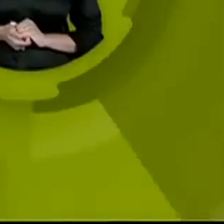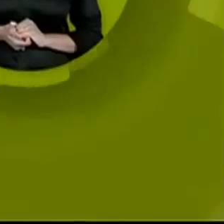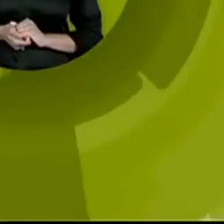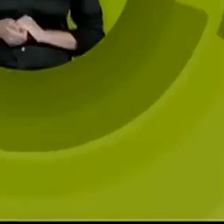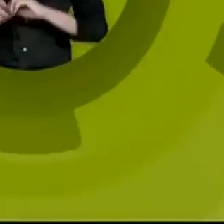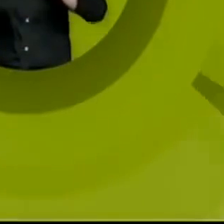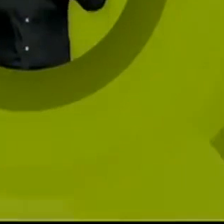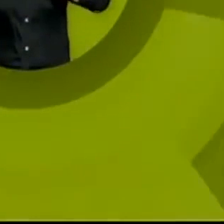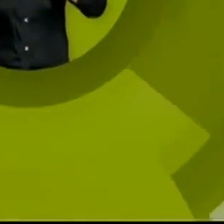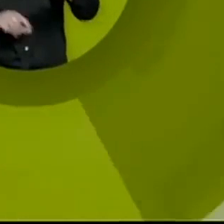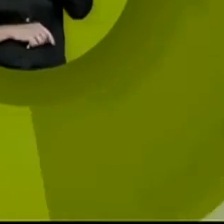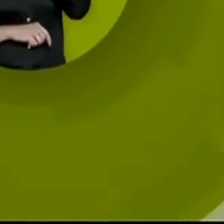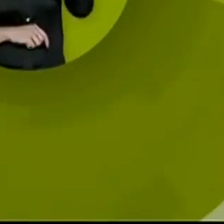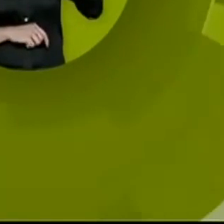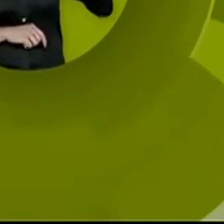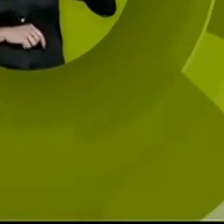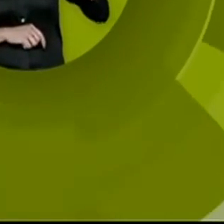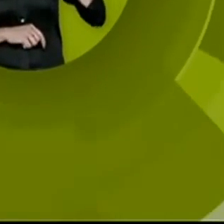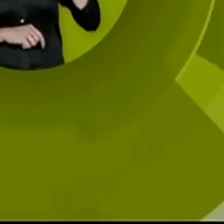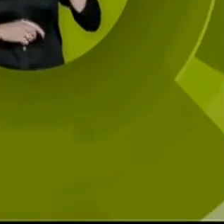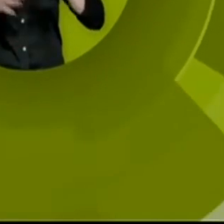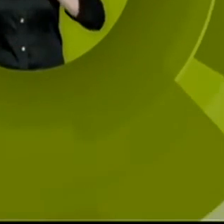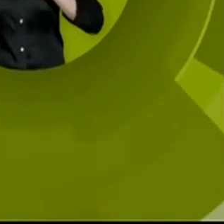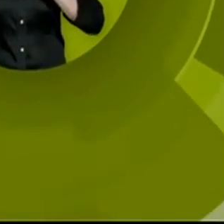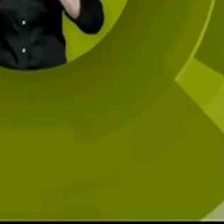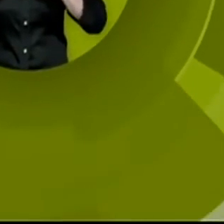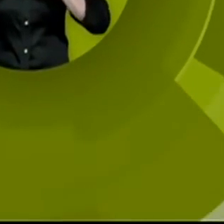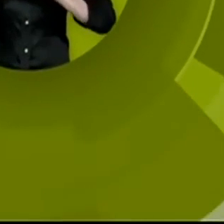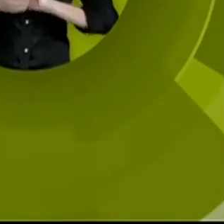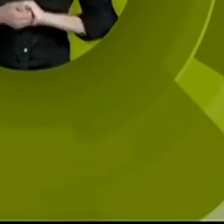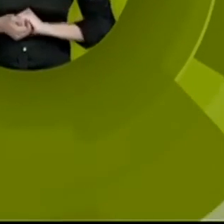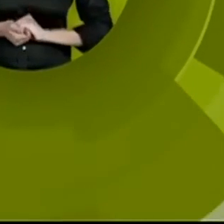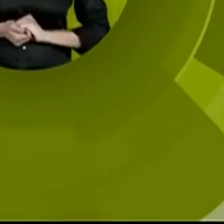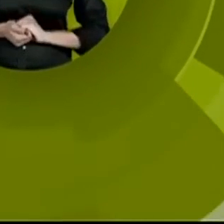O programa a seguir é livre para todos os públicos.